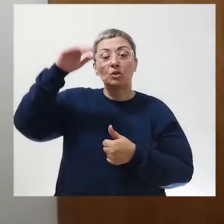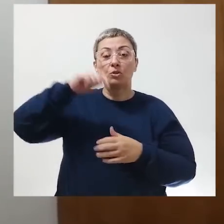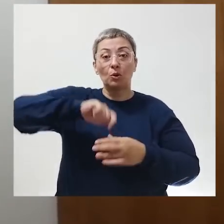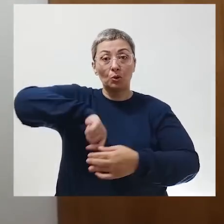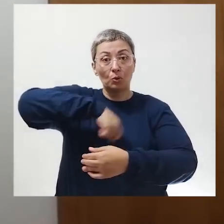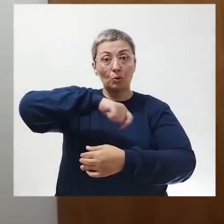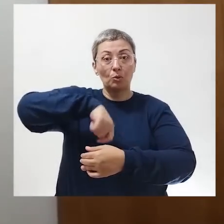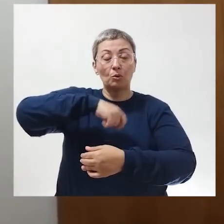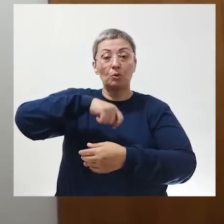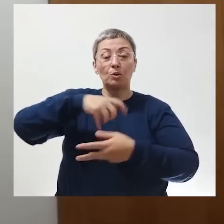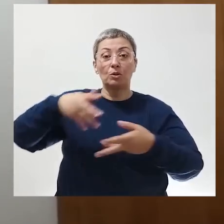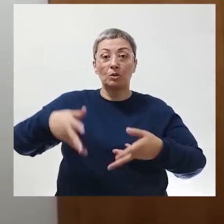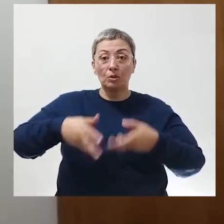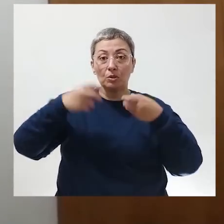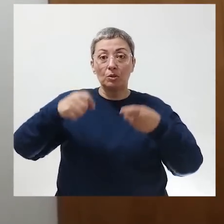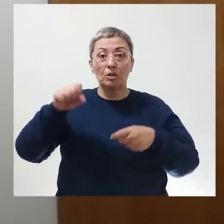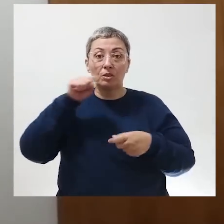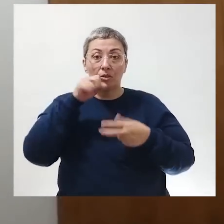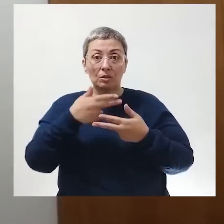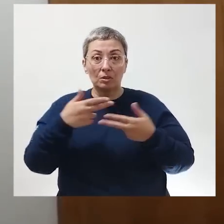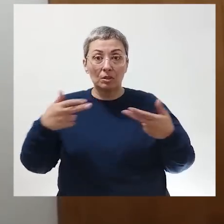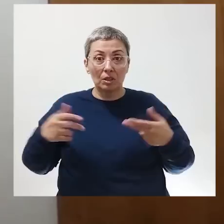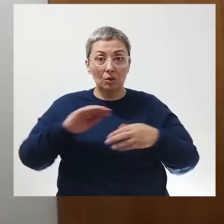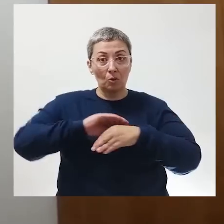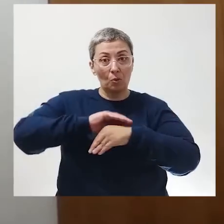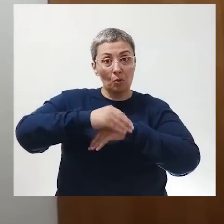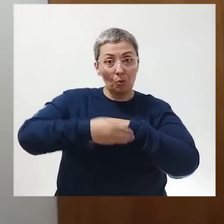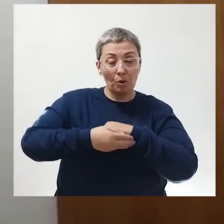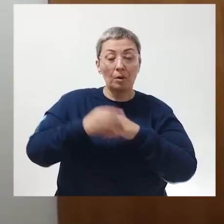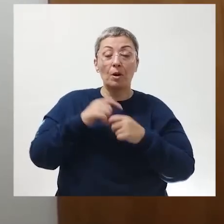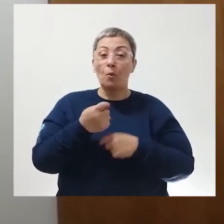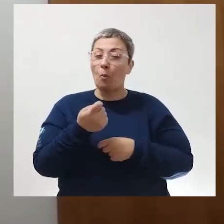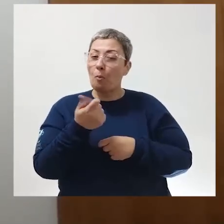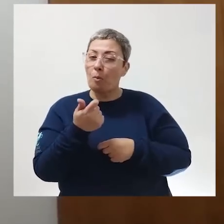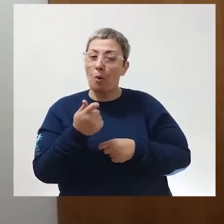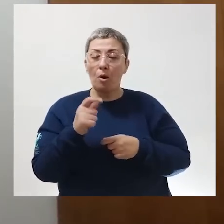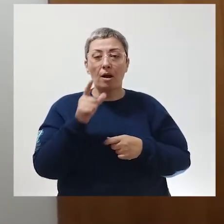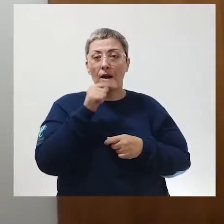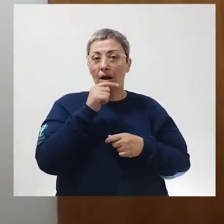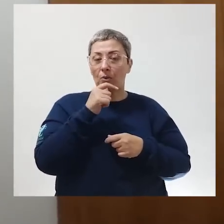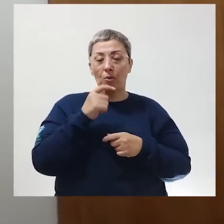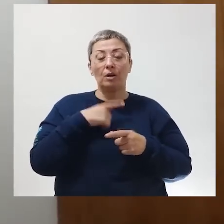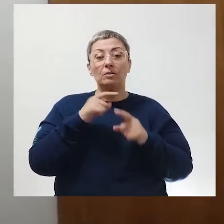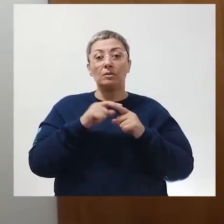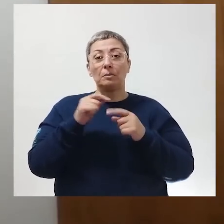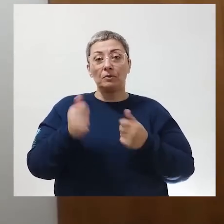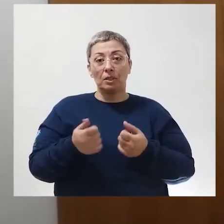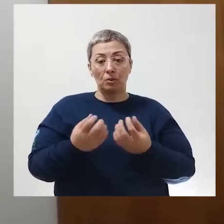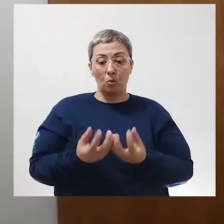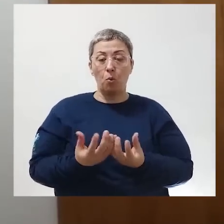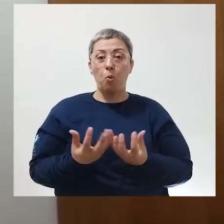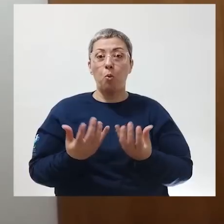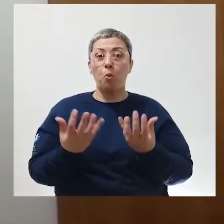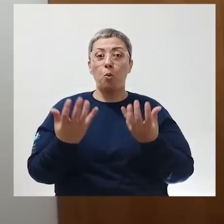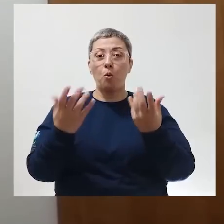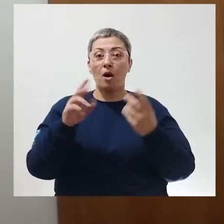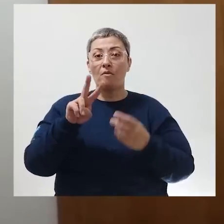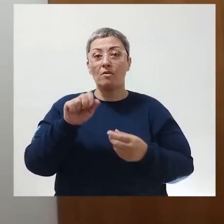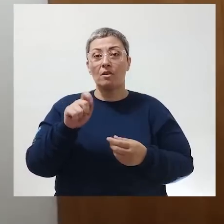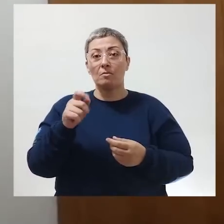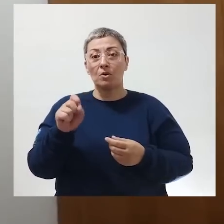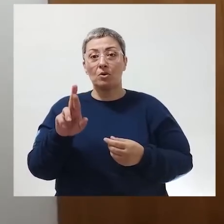para vocês os legumes e as verduras com casca e em pouca água, de preferência no vapor. E a segunda regrinha